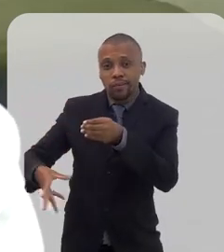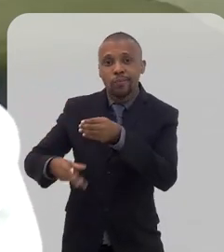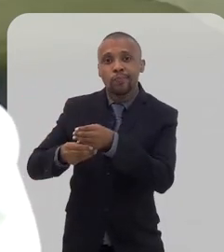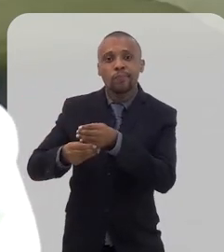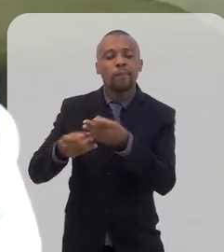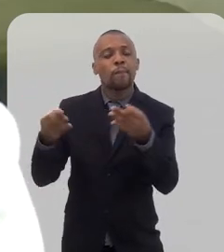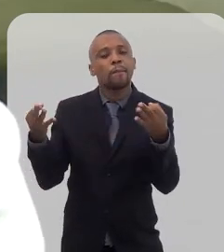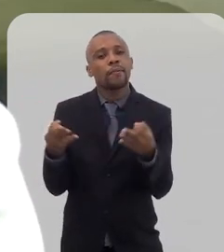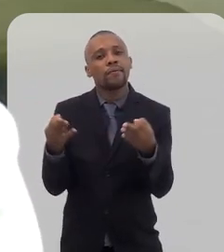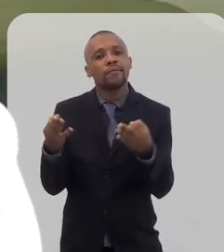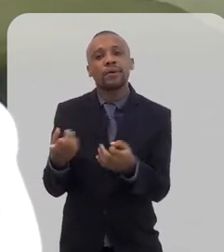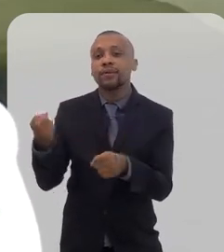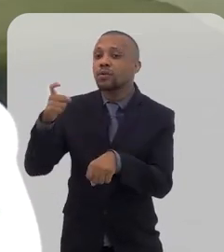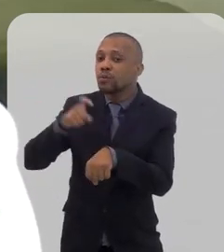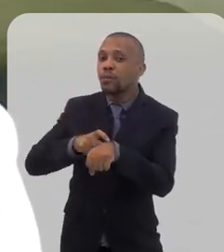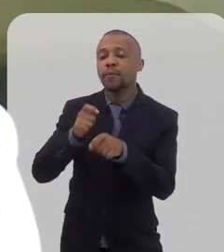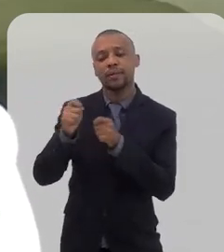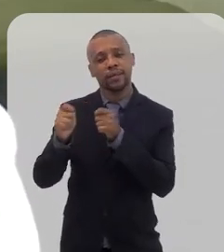para as entrevistas